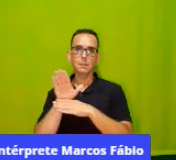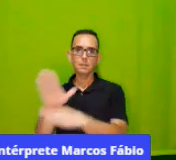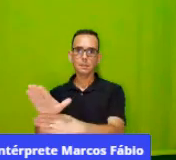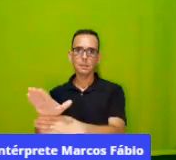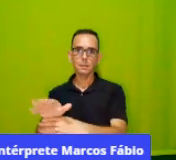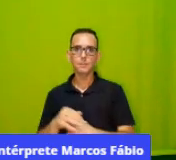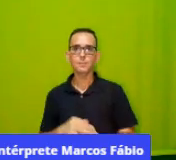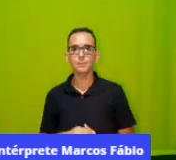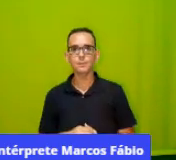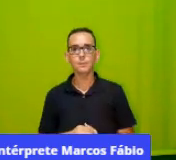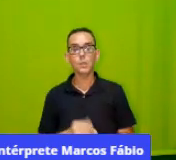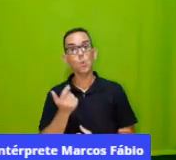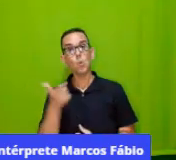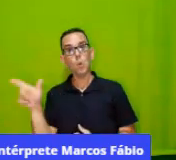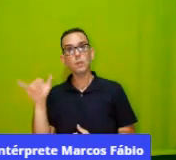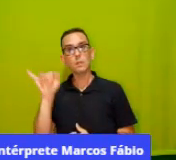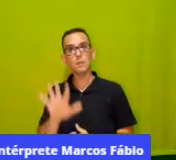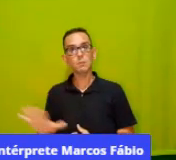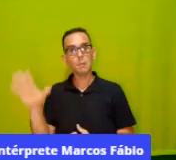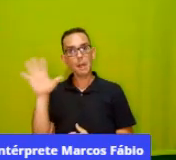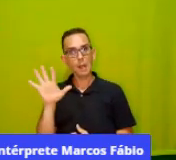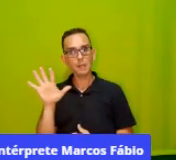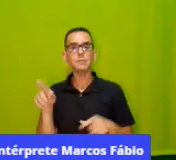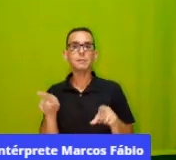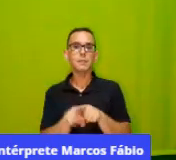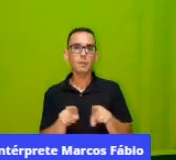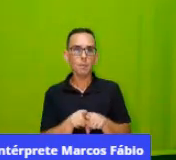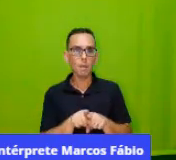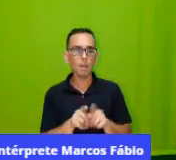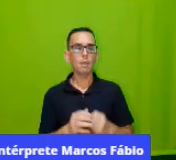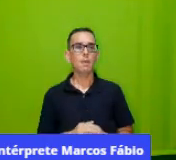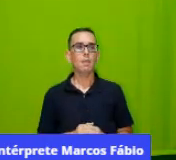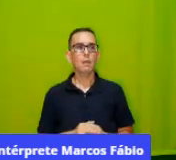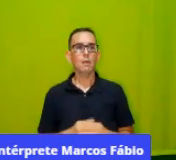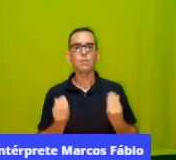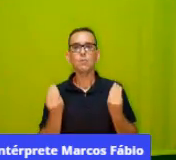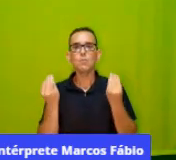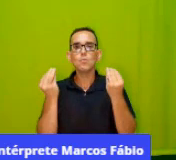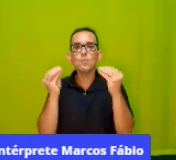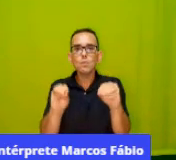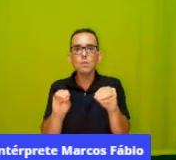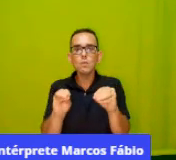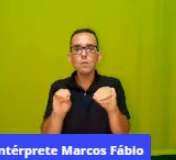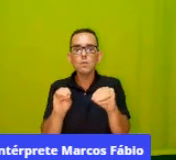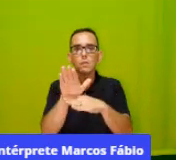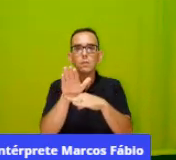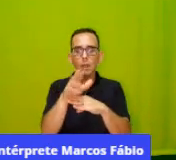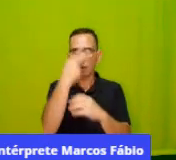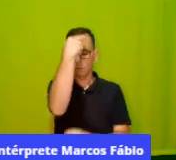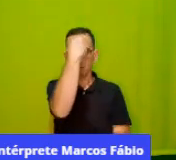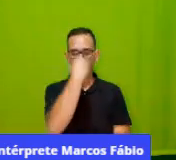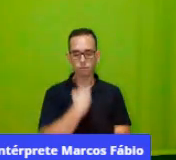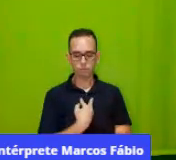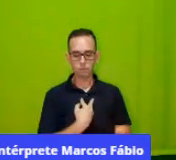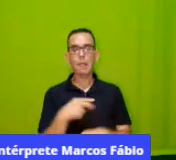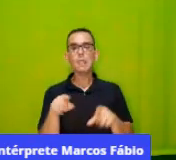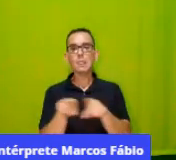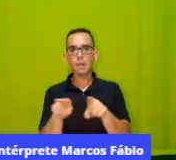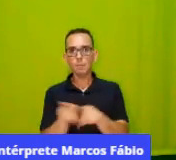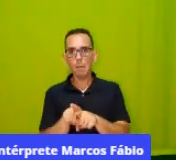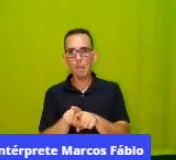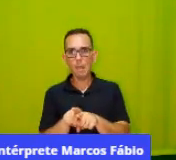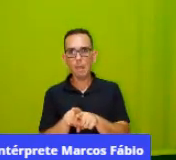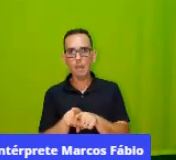Pode passar. Nós trouxemos também um pouquinho do auxílio para cegos e para a pessoa com